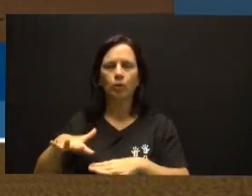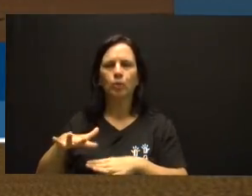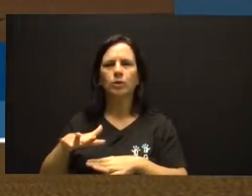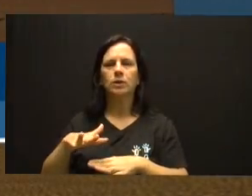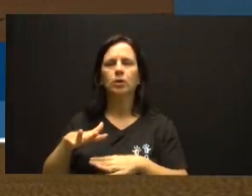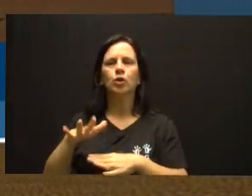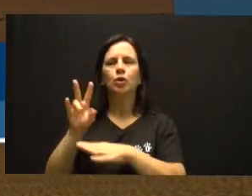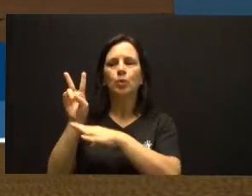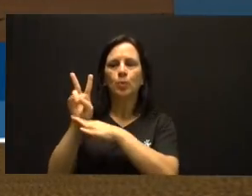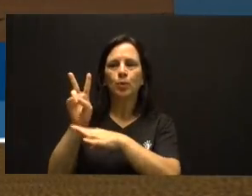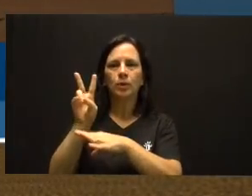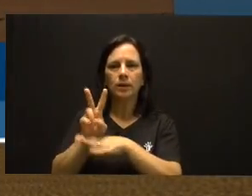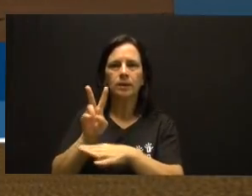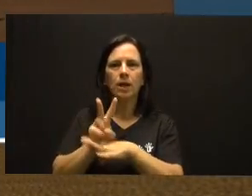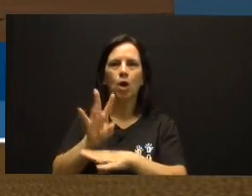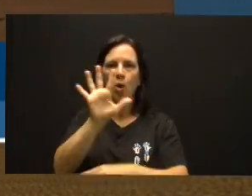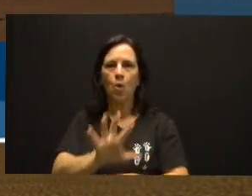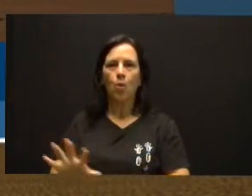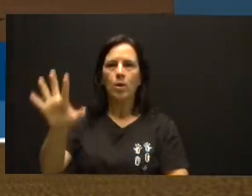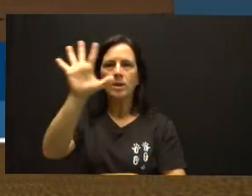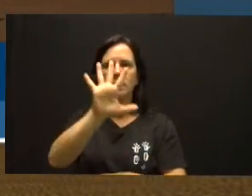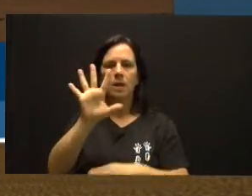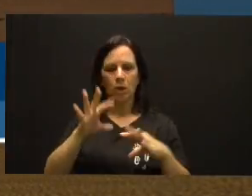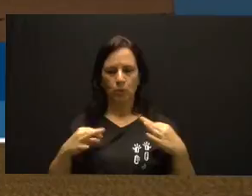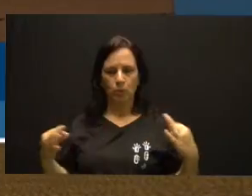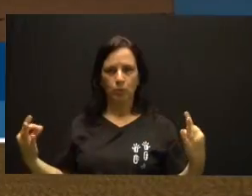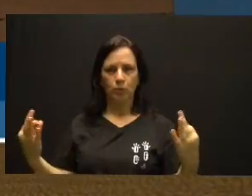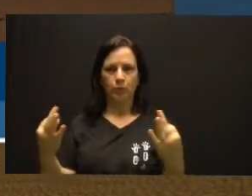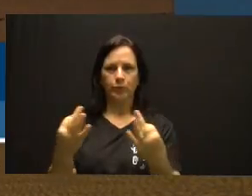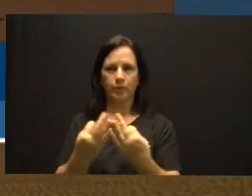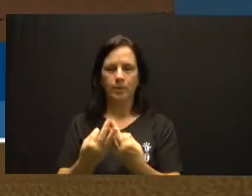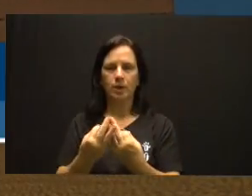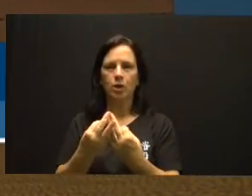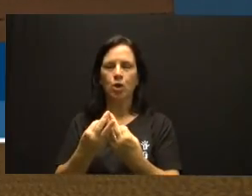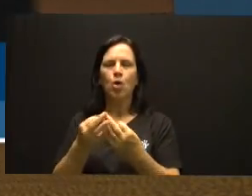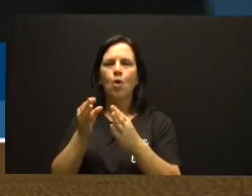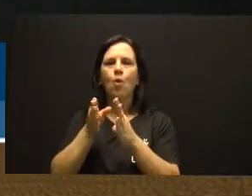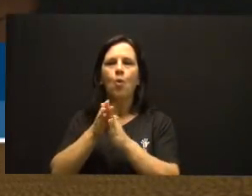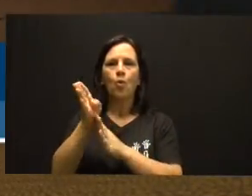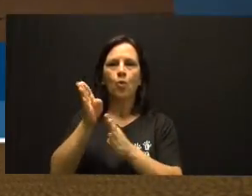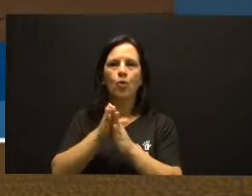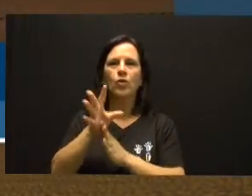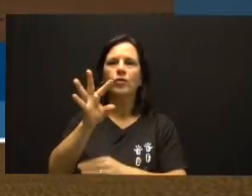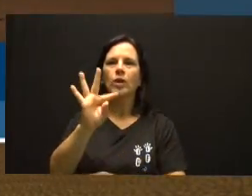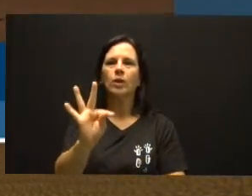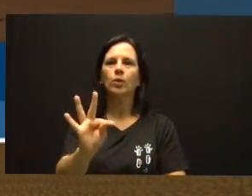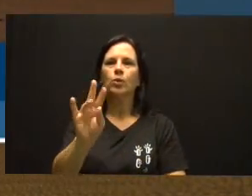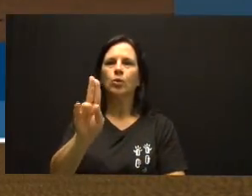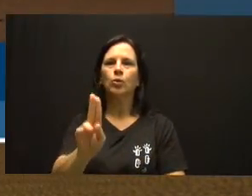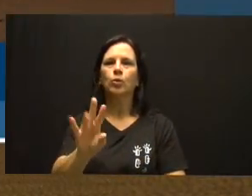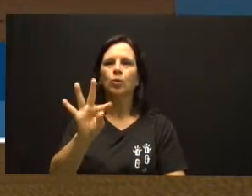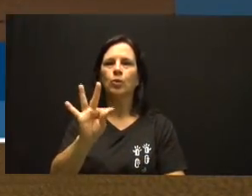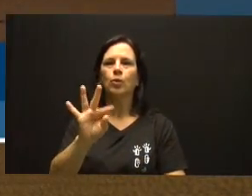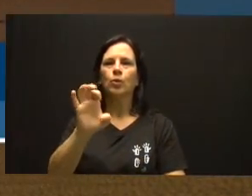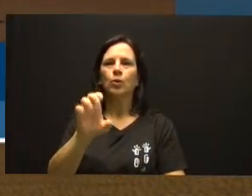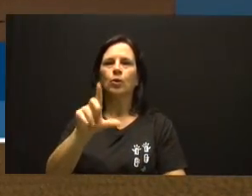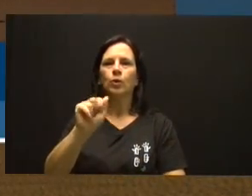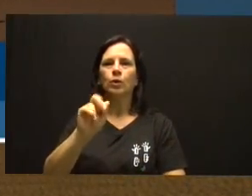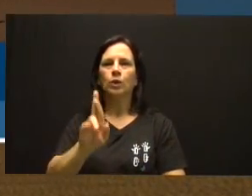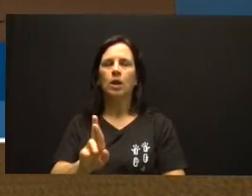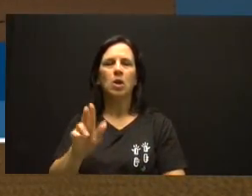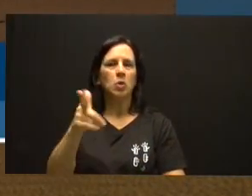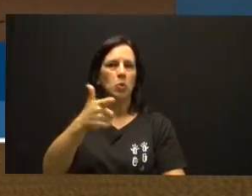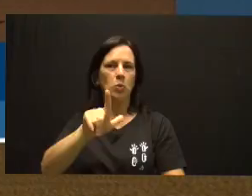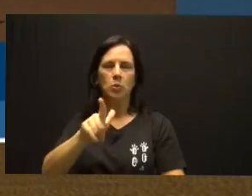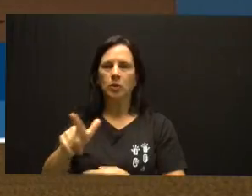de proteção, Estado, comunidade e família, o Conselho goza de autonomia funcional, não tendo nenhuma